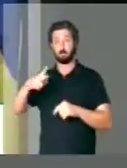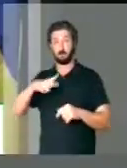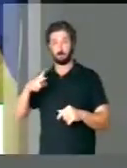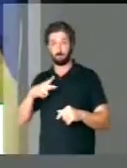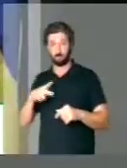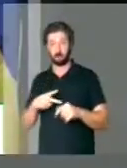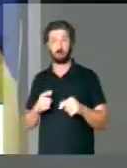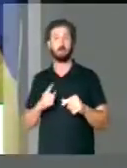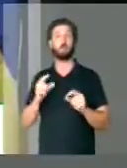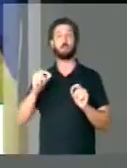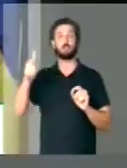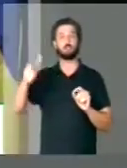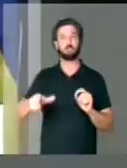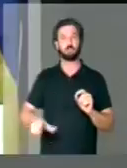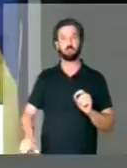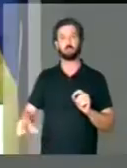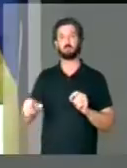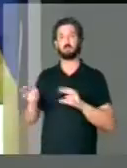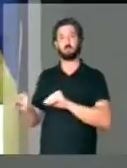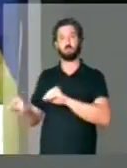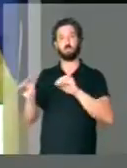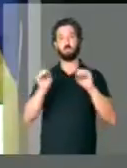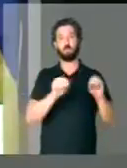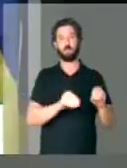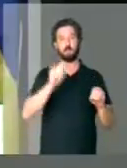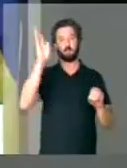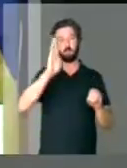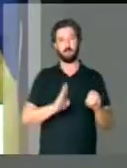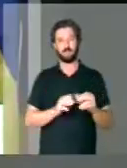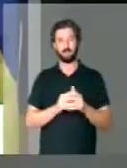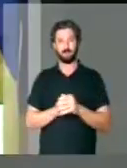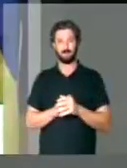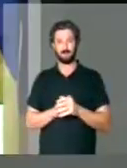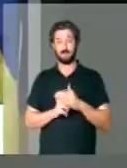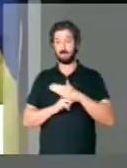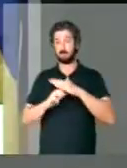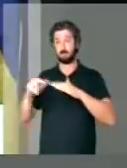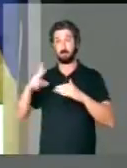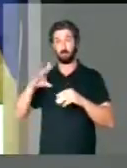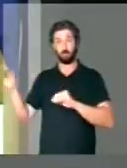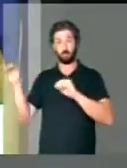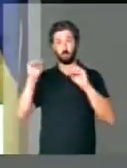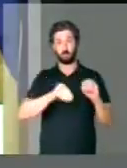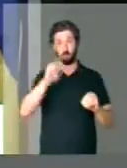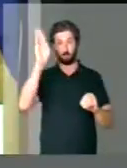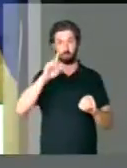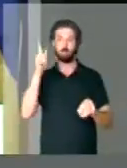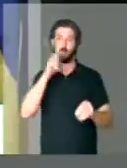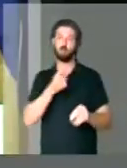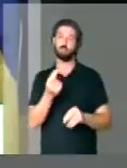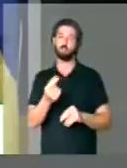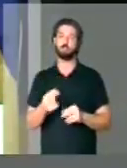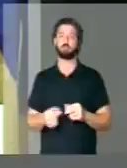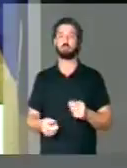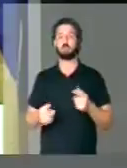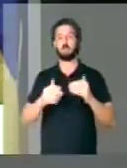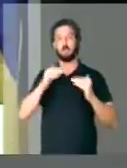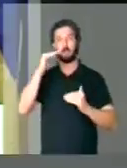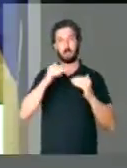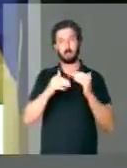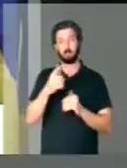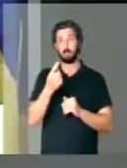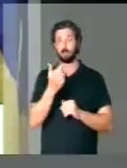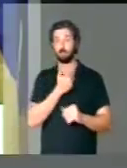privado sendo novamente migrado para o Brasil, com que nós possamos ter recursos no caixa, equilibrar as